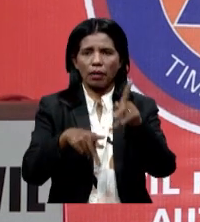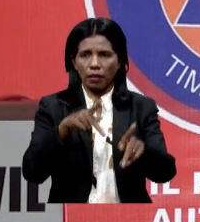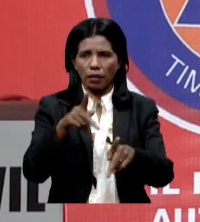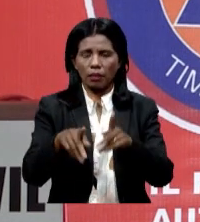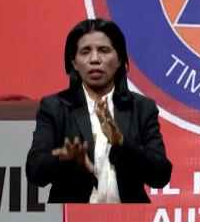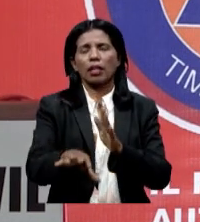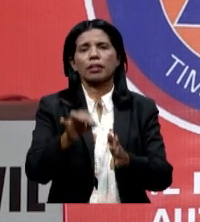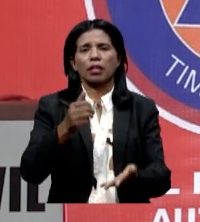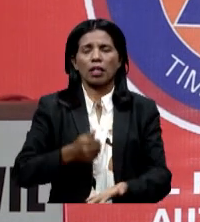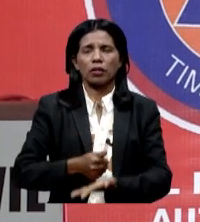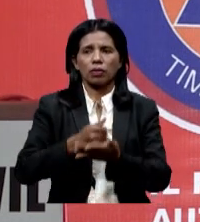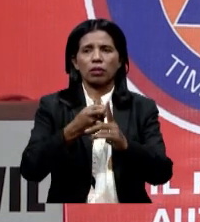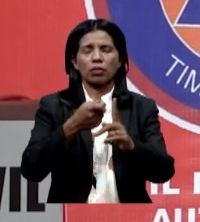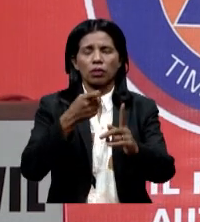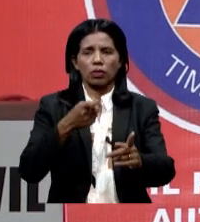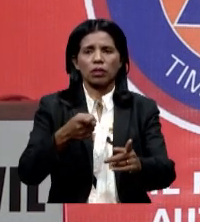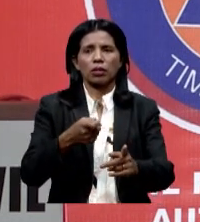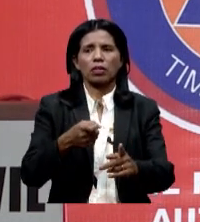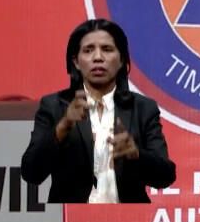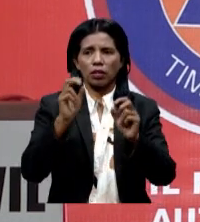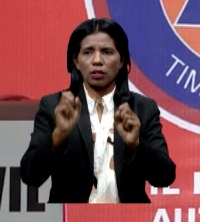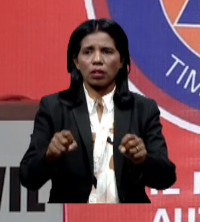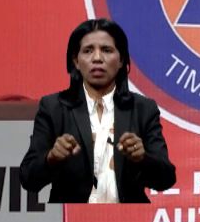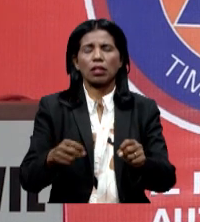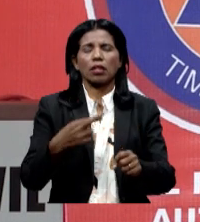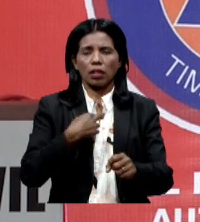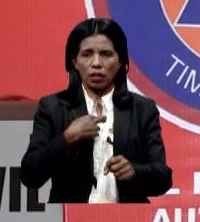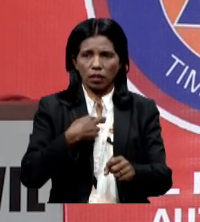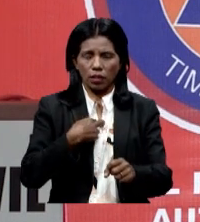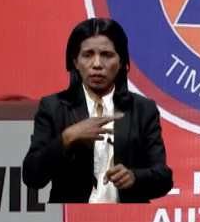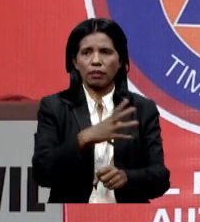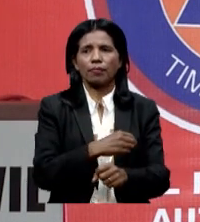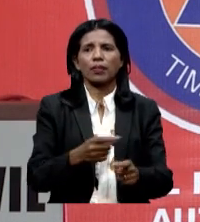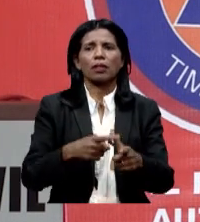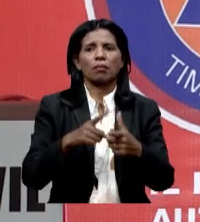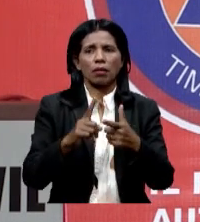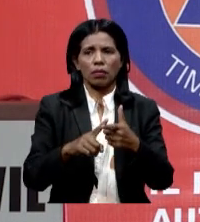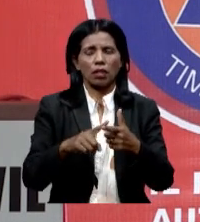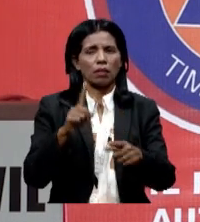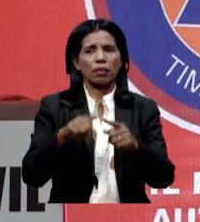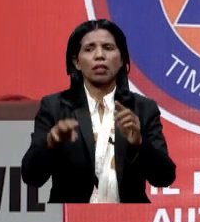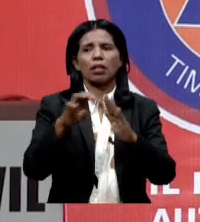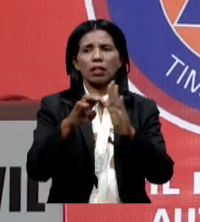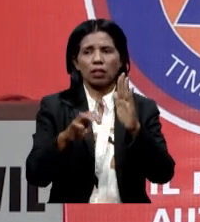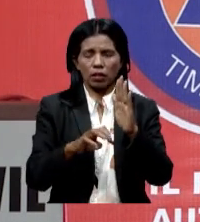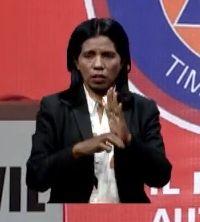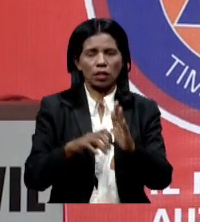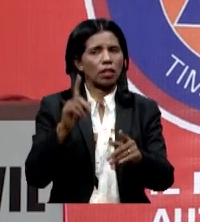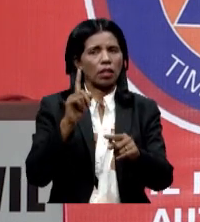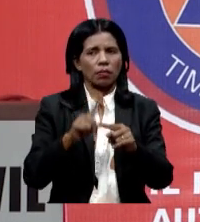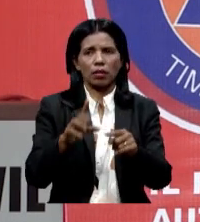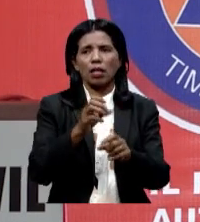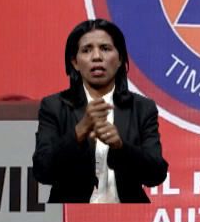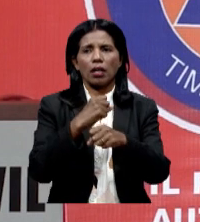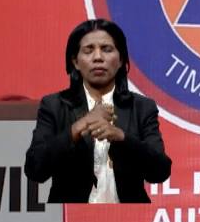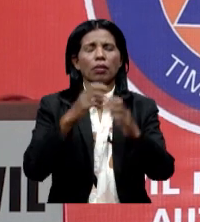hetan apoio rekuperasaun ne tingi rainin na rasik ni na rasik me bele bele rai staru la bele rai sputa ila bele hal tamu ma vale